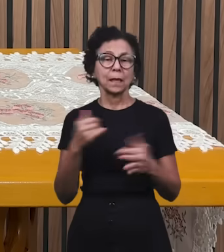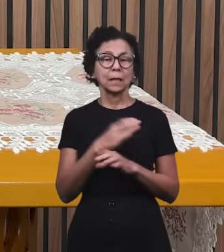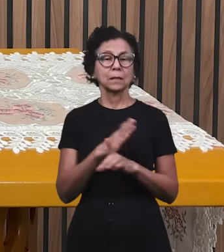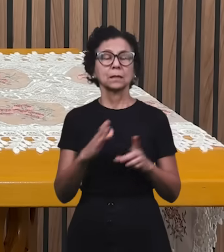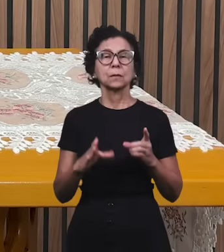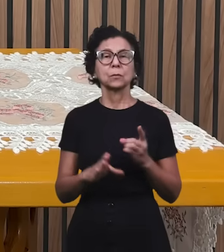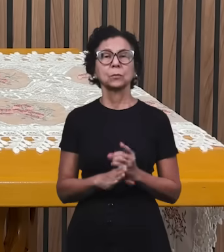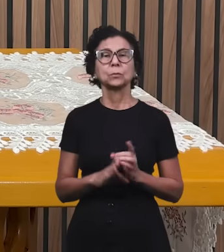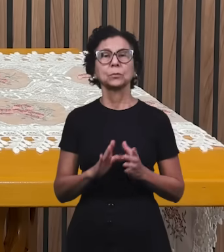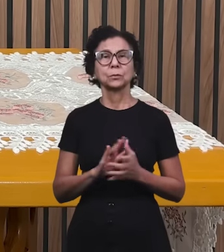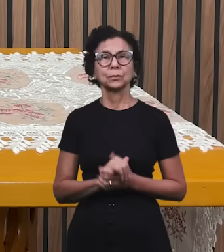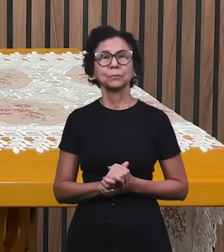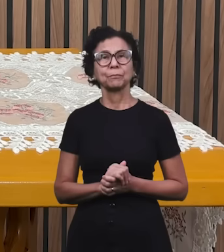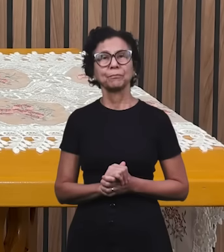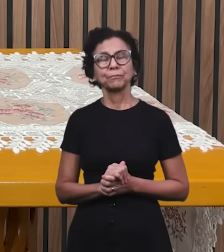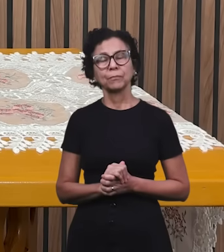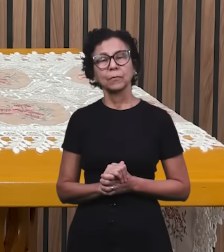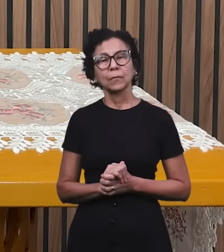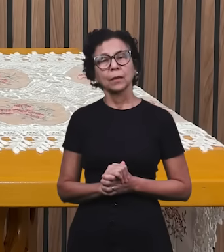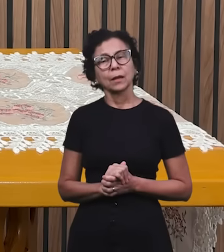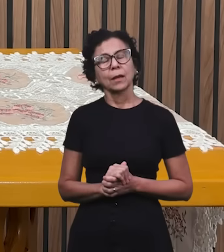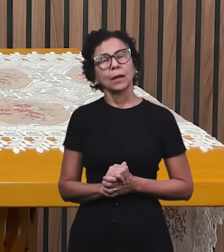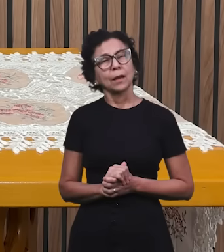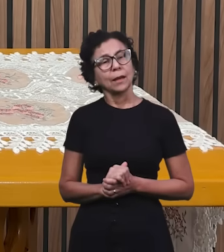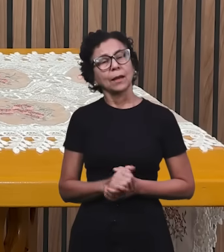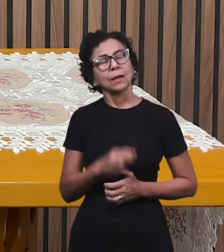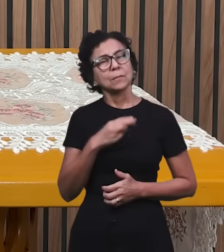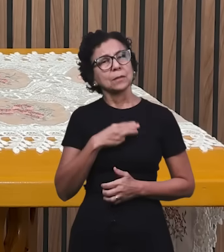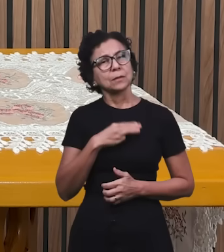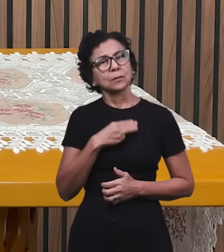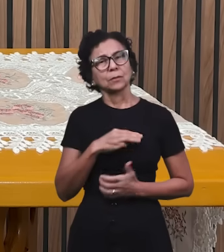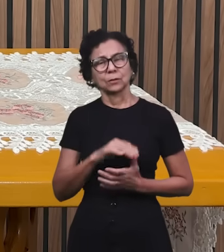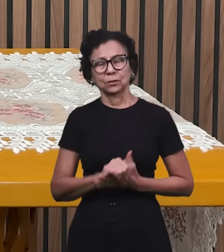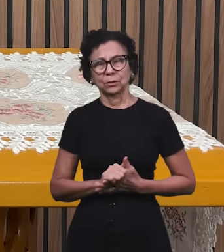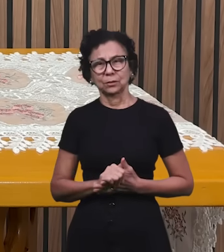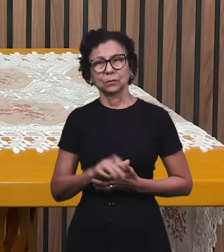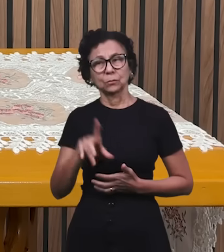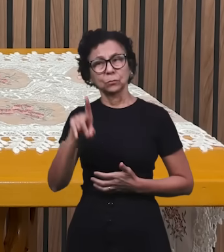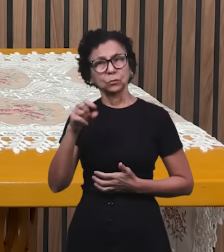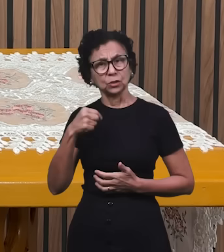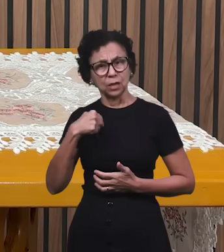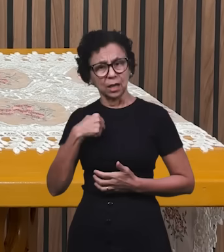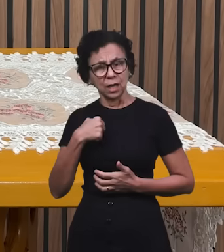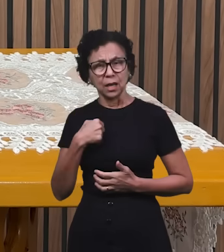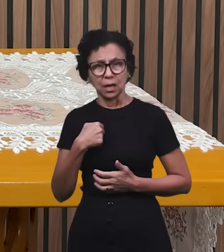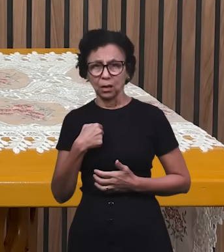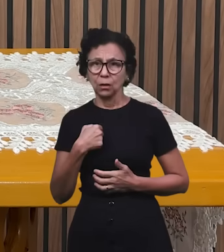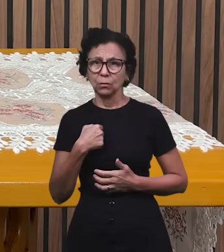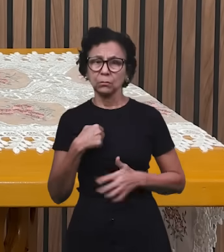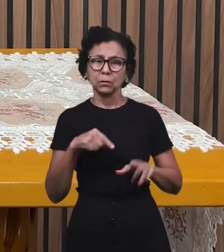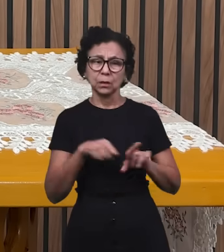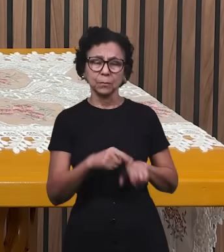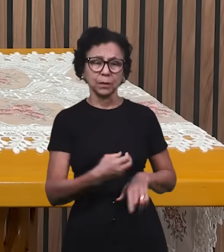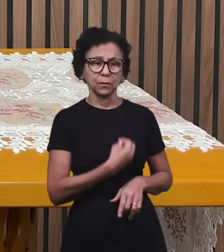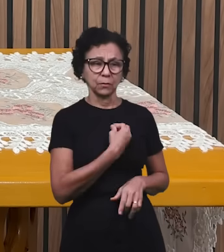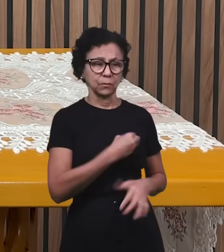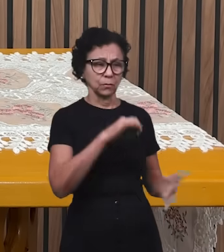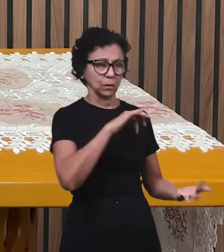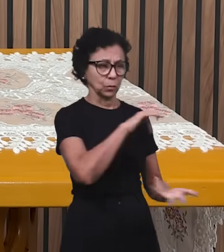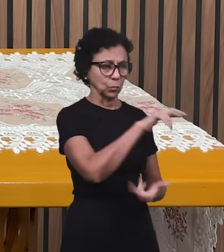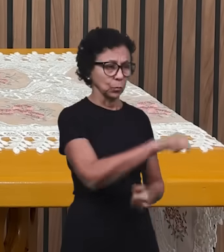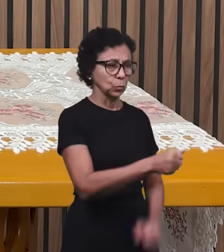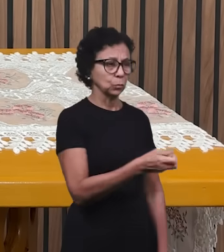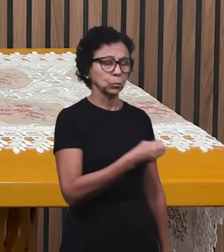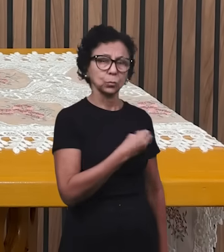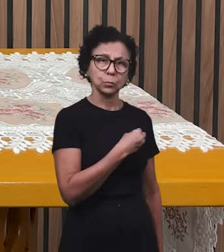misericórdia. É o lugar onde um dia o Senhor fez isso com a minha vida. Ele me tirou das trevas para a luz. Ele me